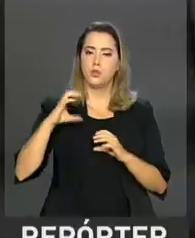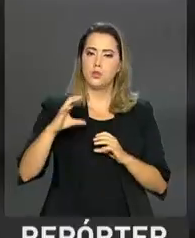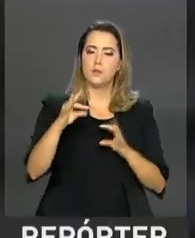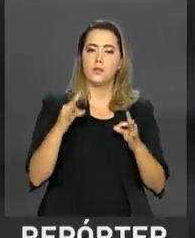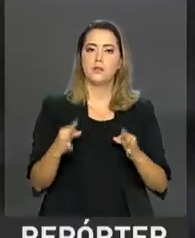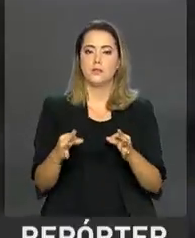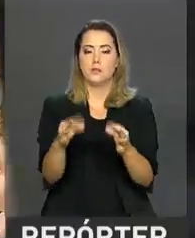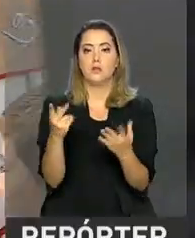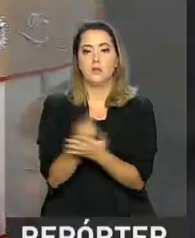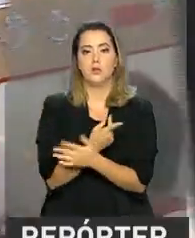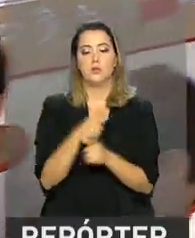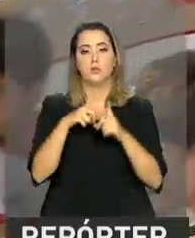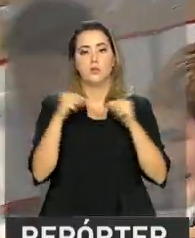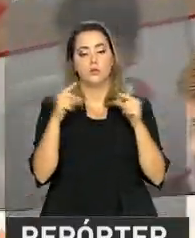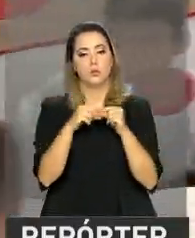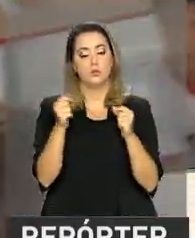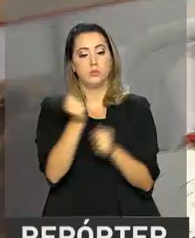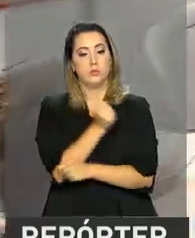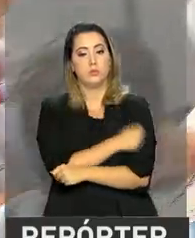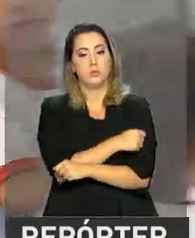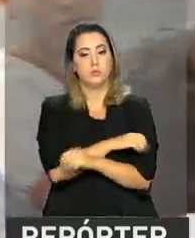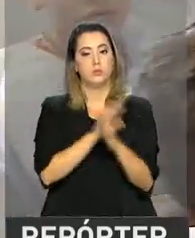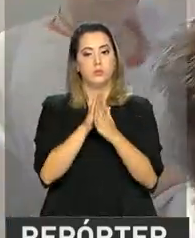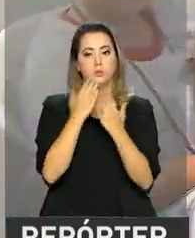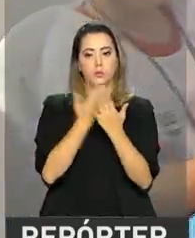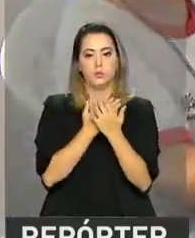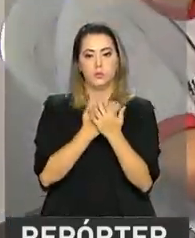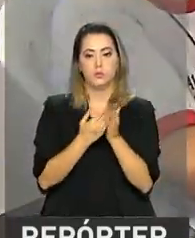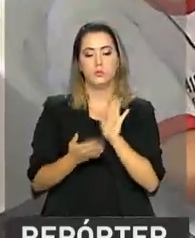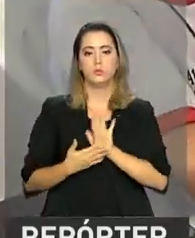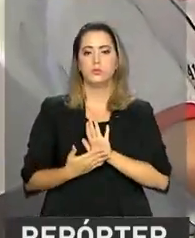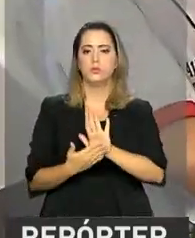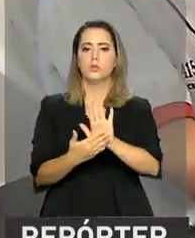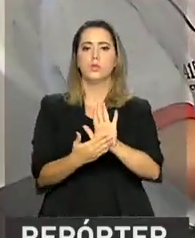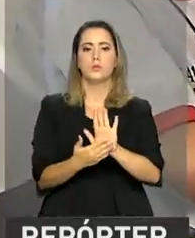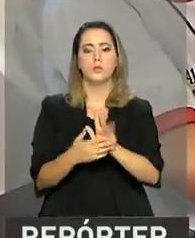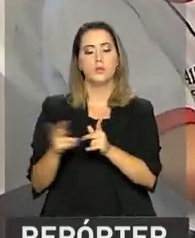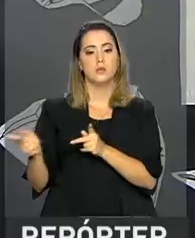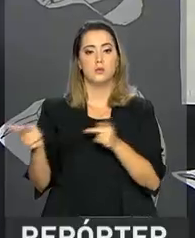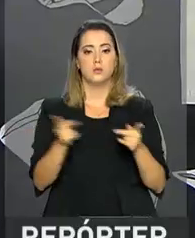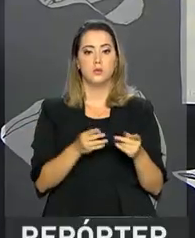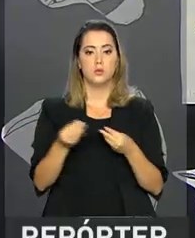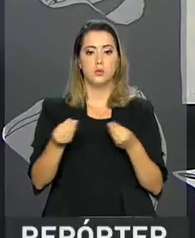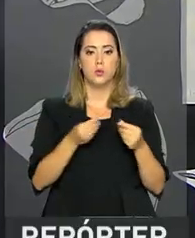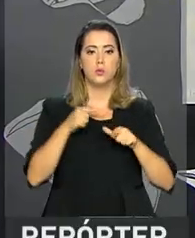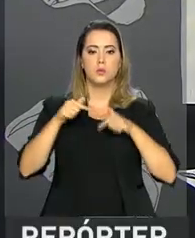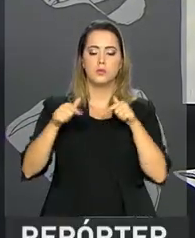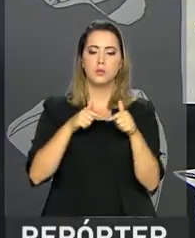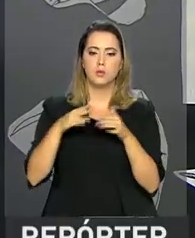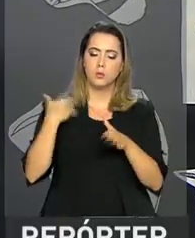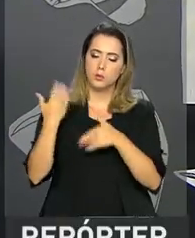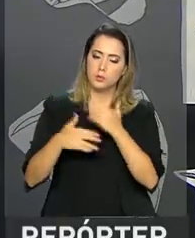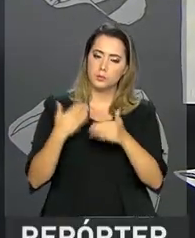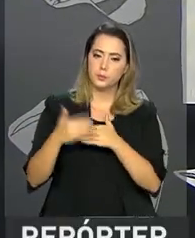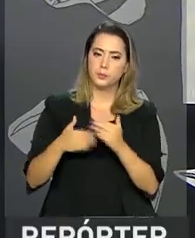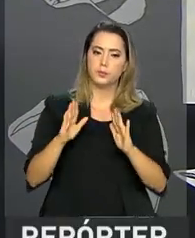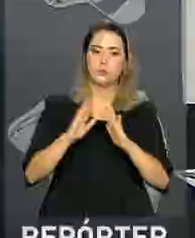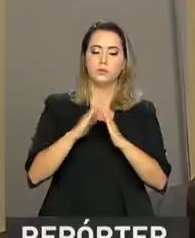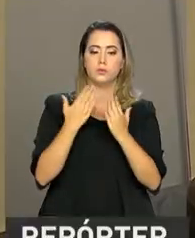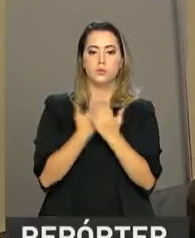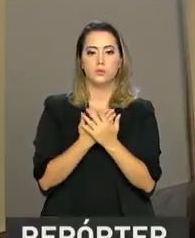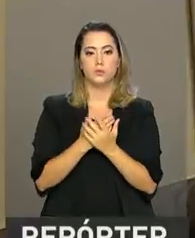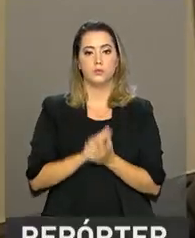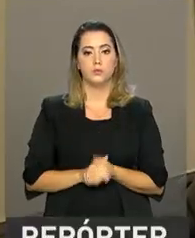Brasília. Alunos de uma escola pública da capital federal apresentaram aos visitantes os trabalhos desenvolvidos em sala de